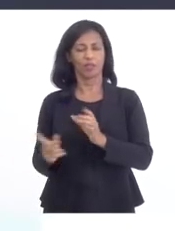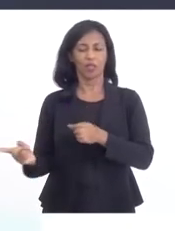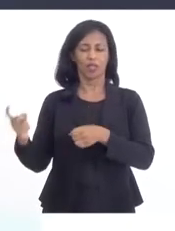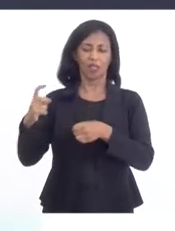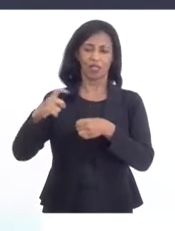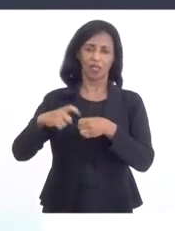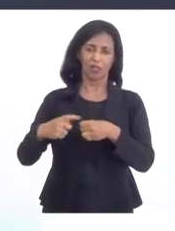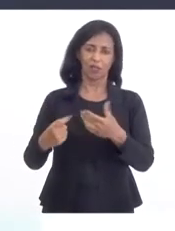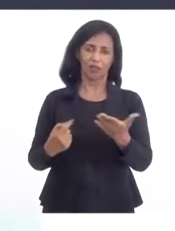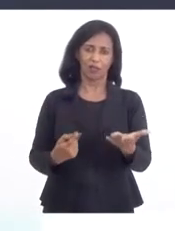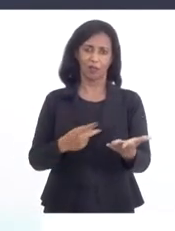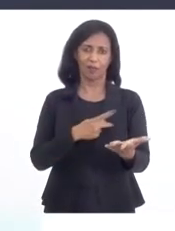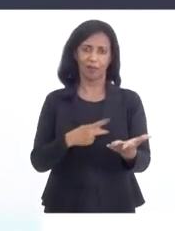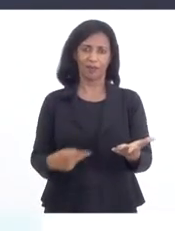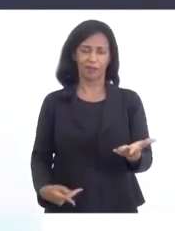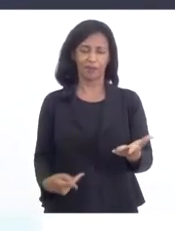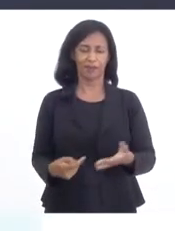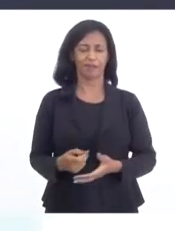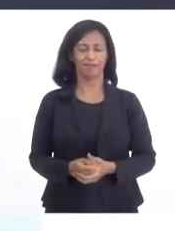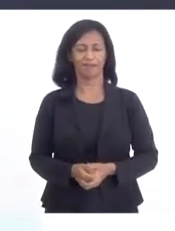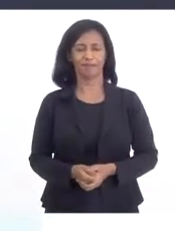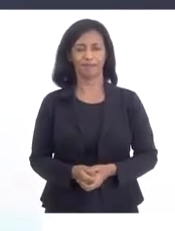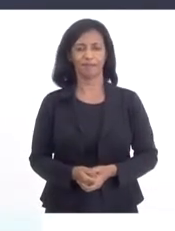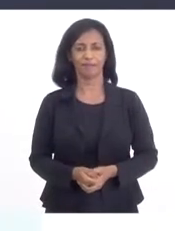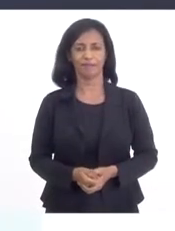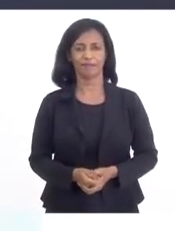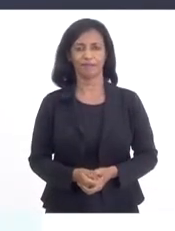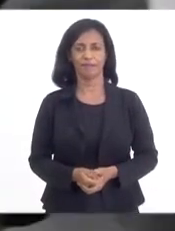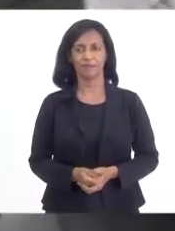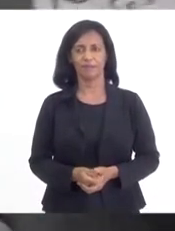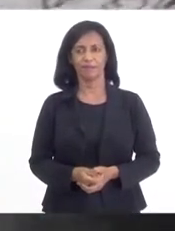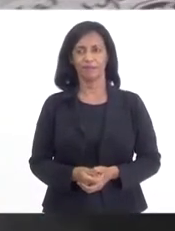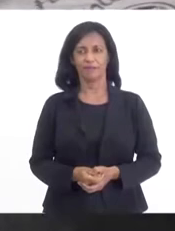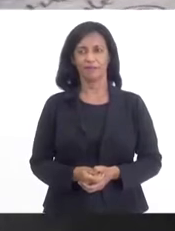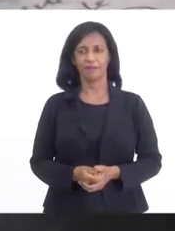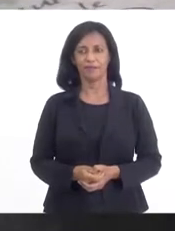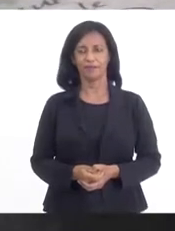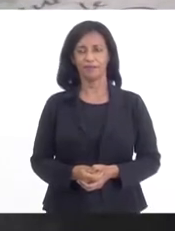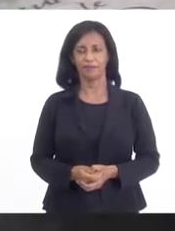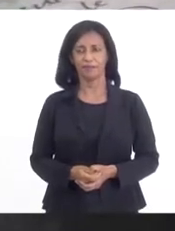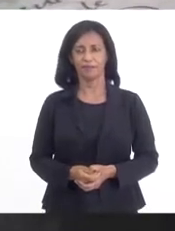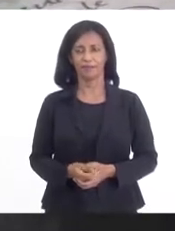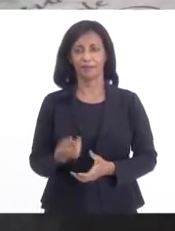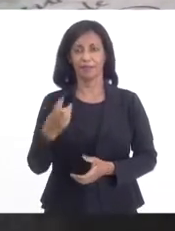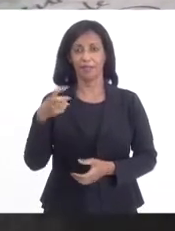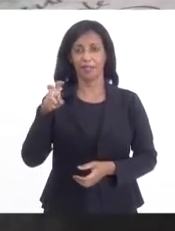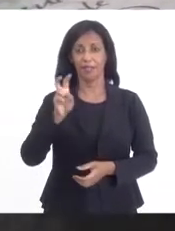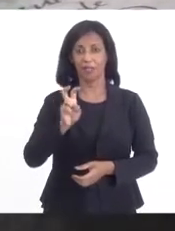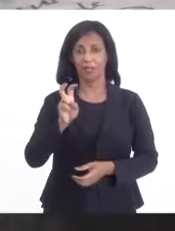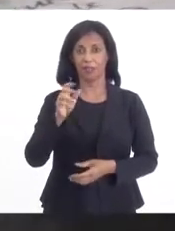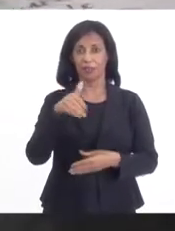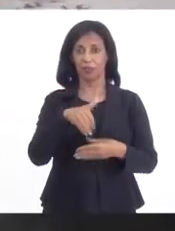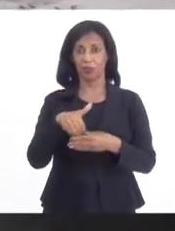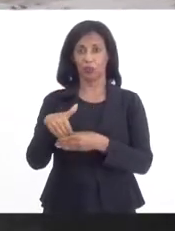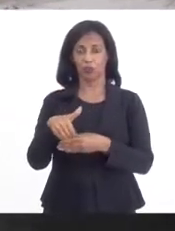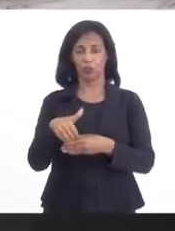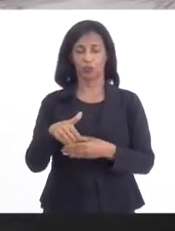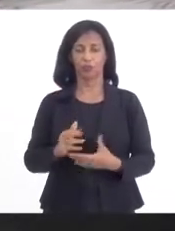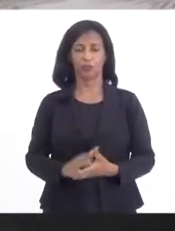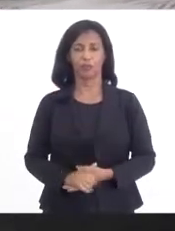Devolvo a presidência a Vossa Excelência. 5 votos.